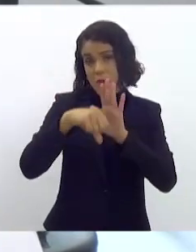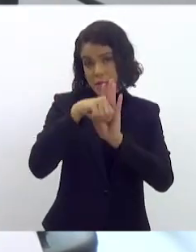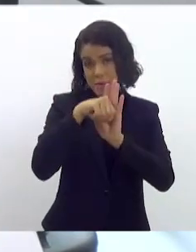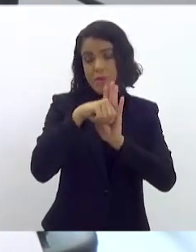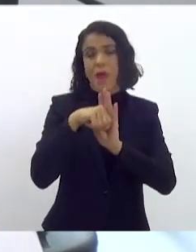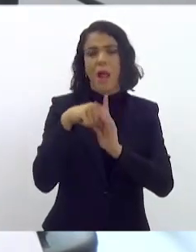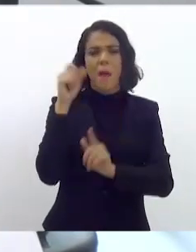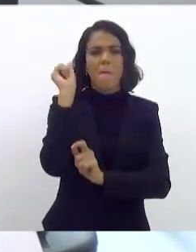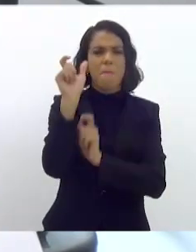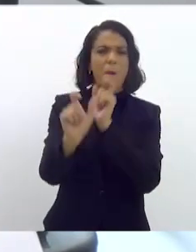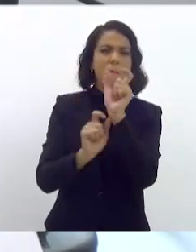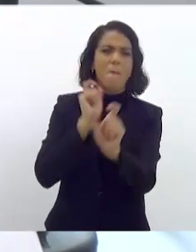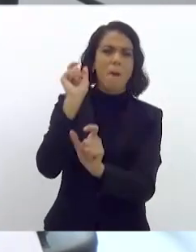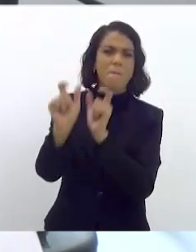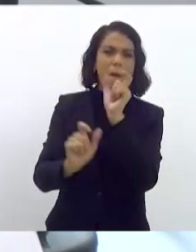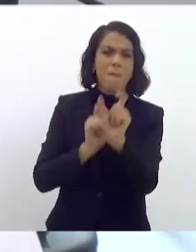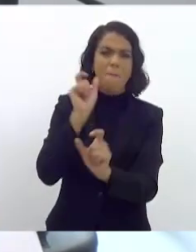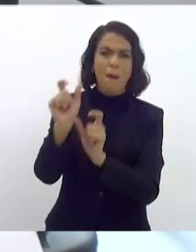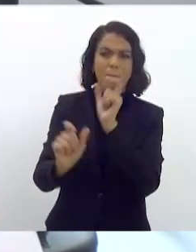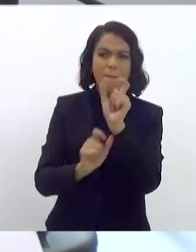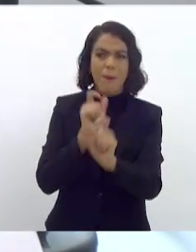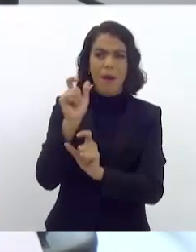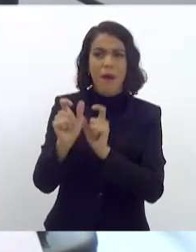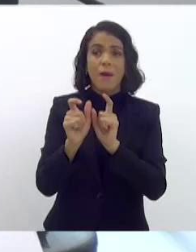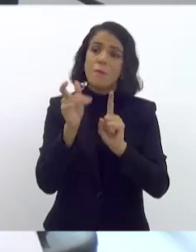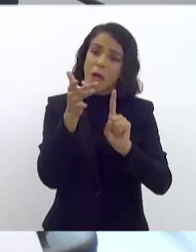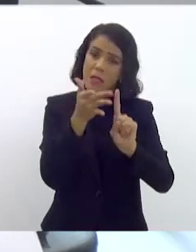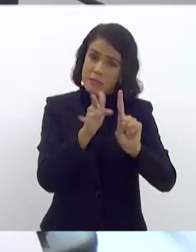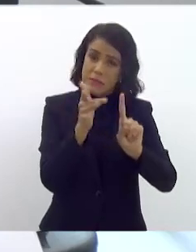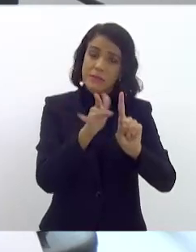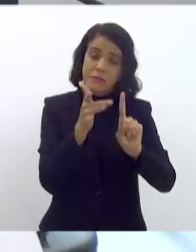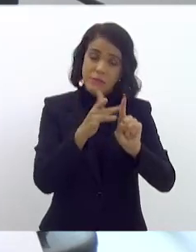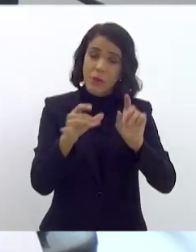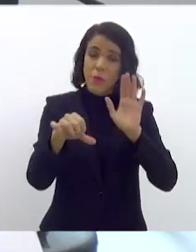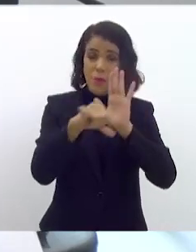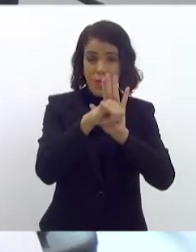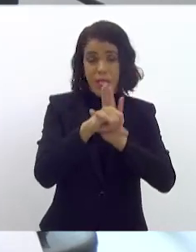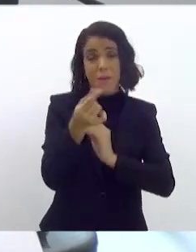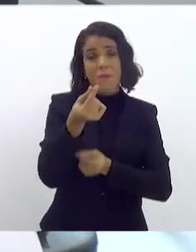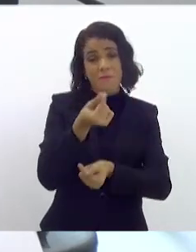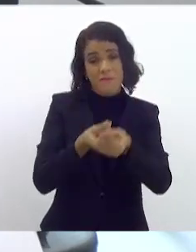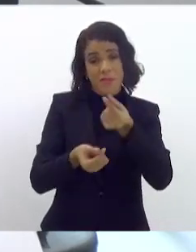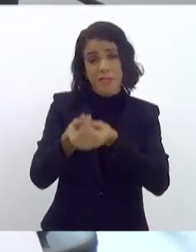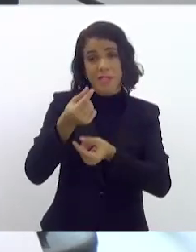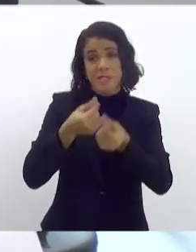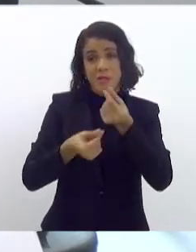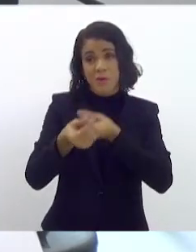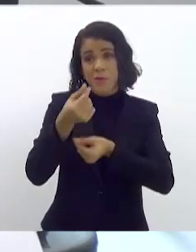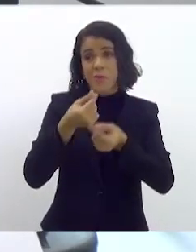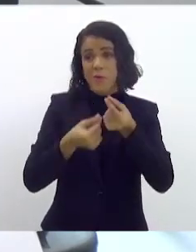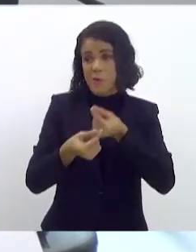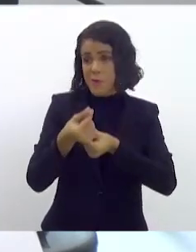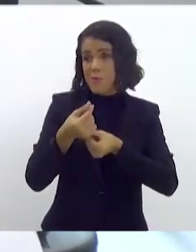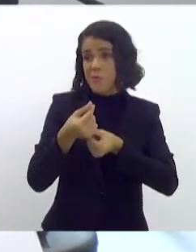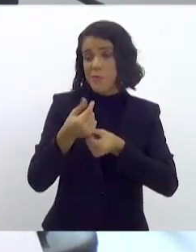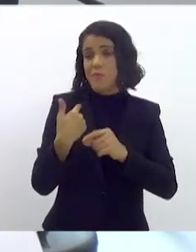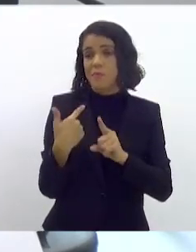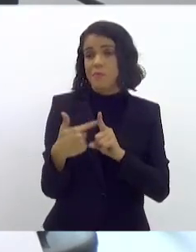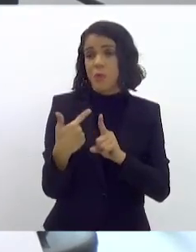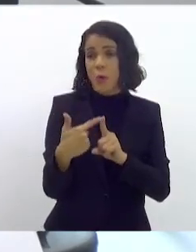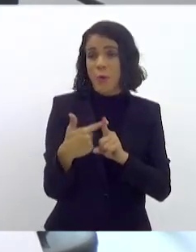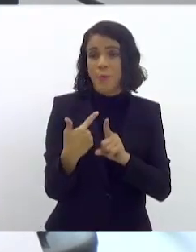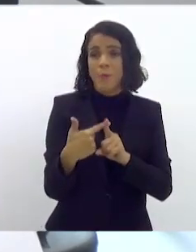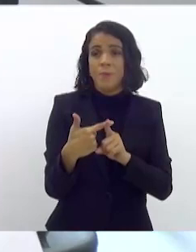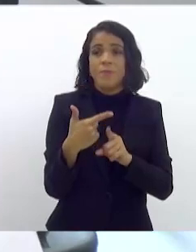foi xingada, chacoalhada, porque ela seria vítima também de um crime financeiro, né? Porque foi pedido ali